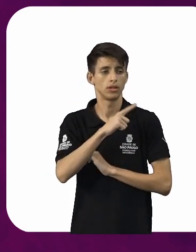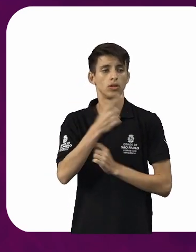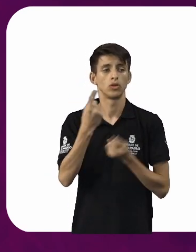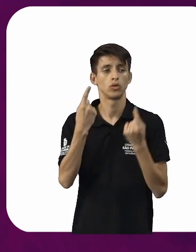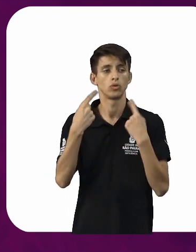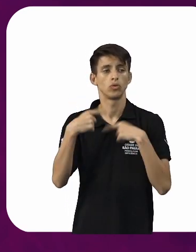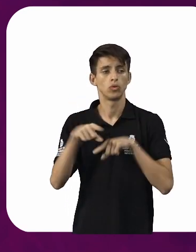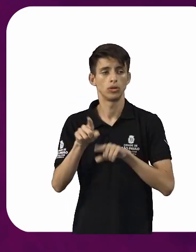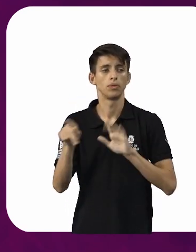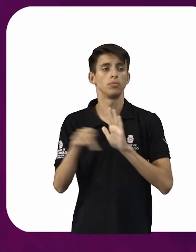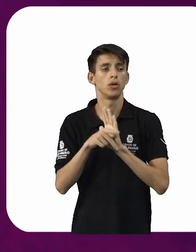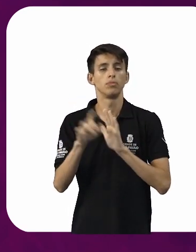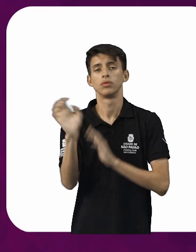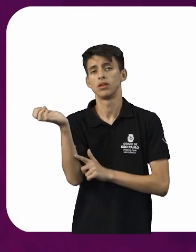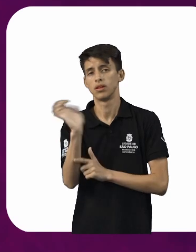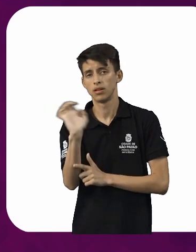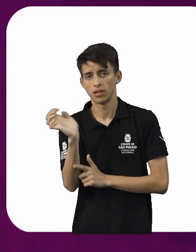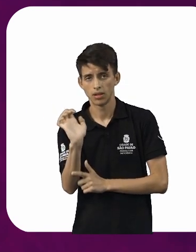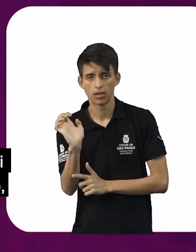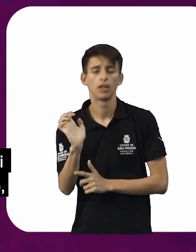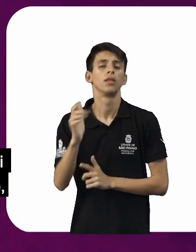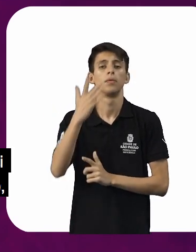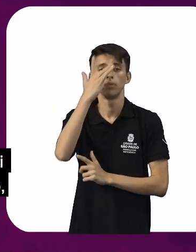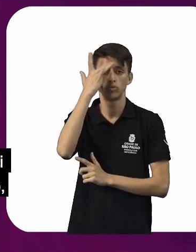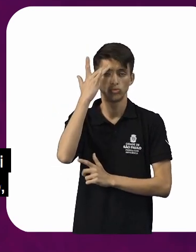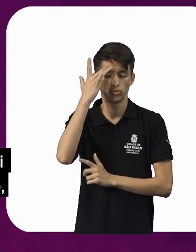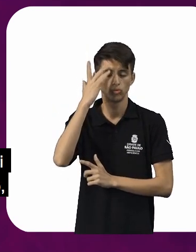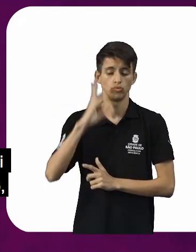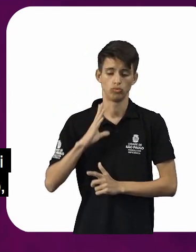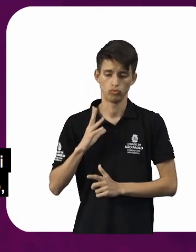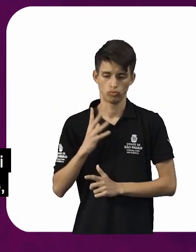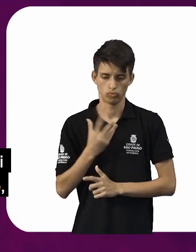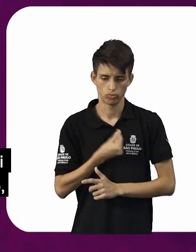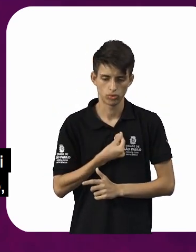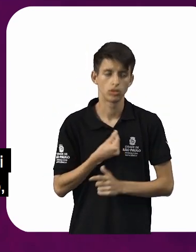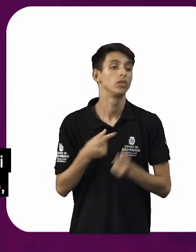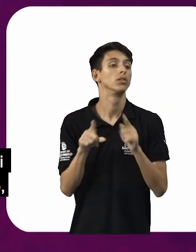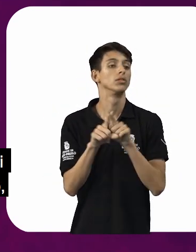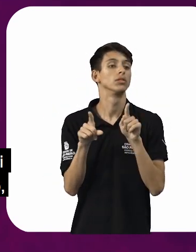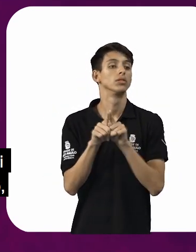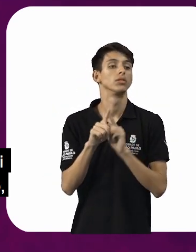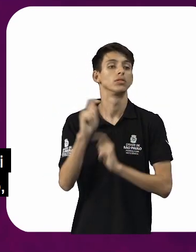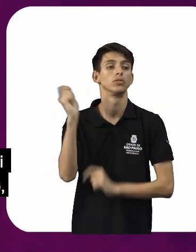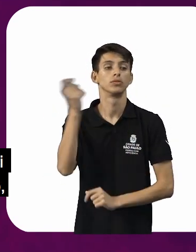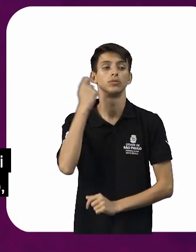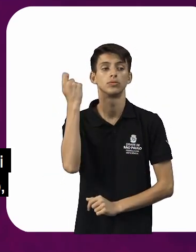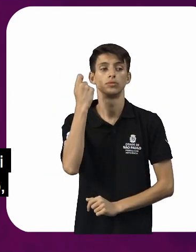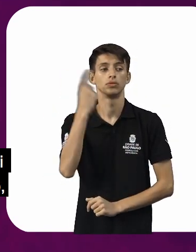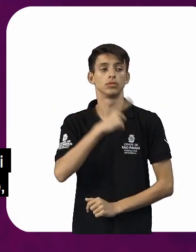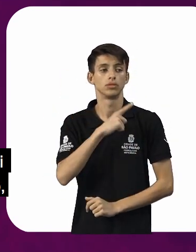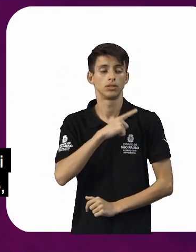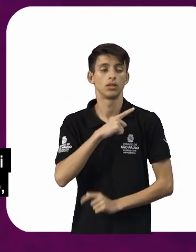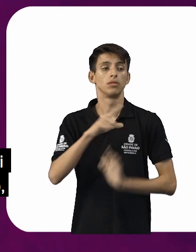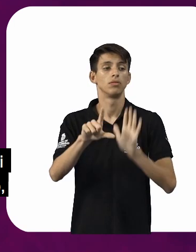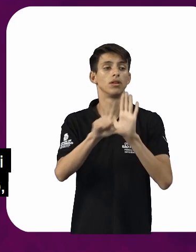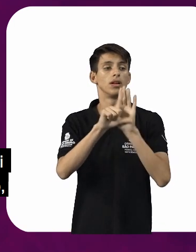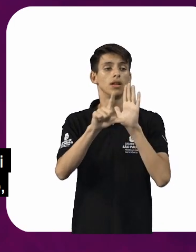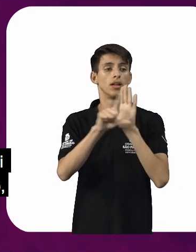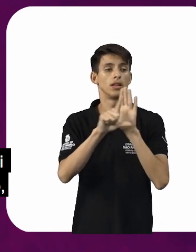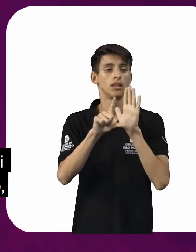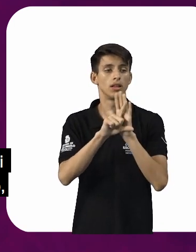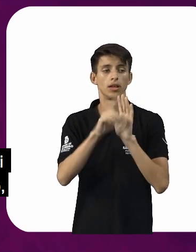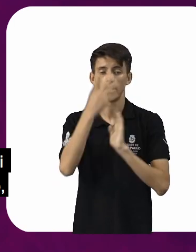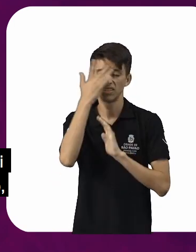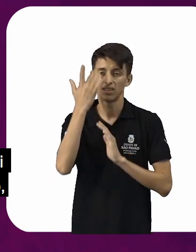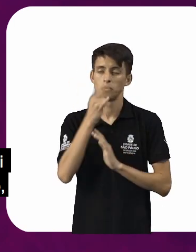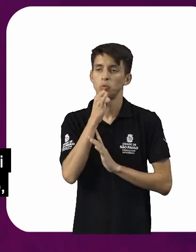contra homossexuais, bissexuais e transgêneros. É uma lei identitária. Rio Grande do Sul tem uma lei queer, né, que é uma lei que pune discriminação por